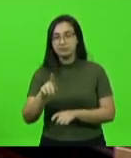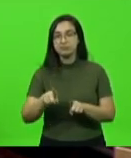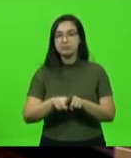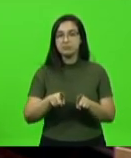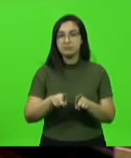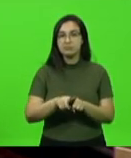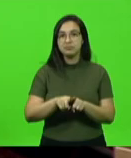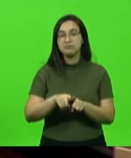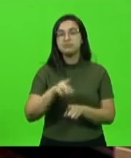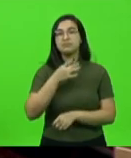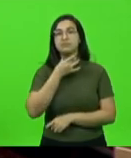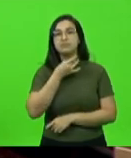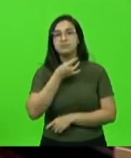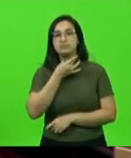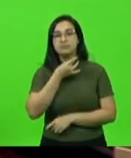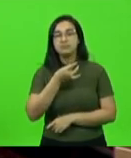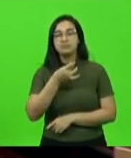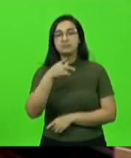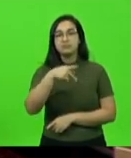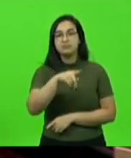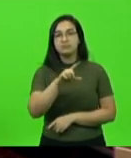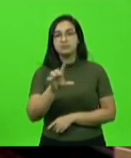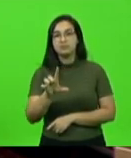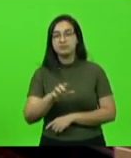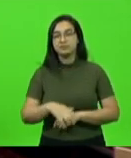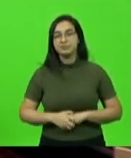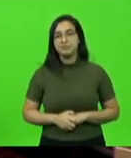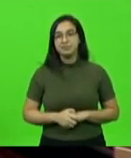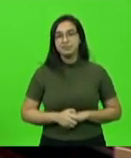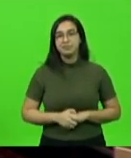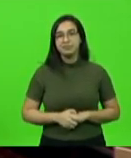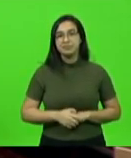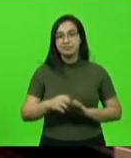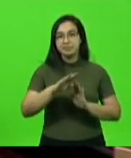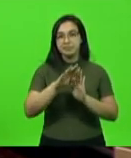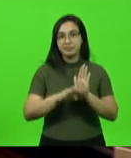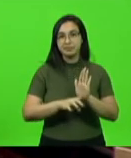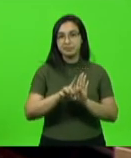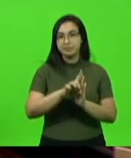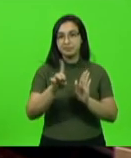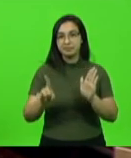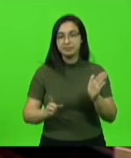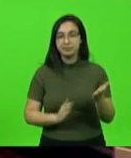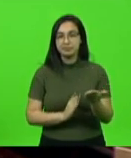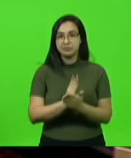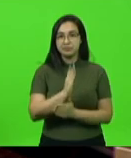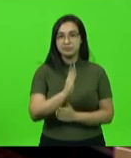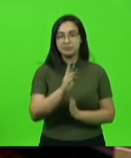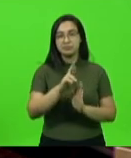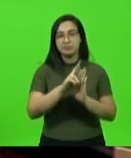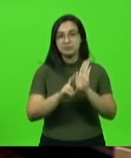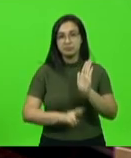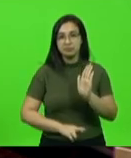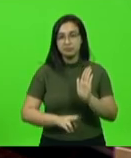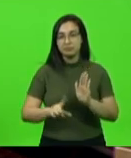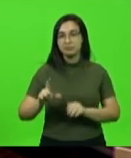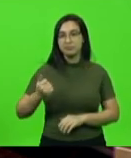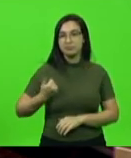Scudillac, pelo PL. Ordem do dia. Foram aprovadas as redações finais exaradas aos projetos de lei números